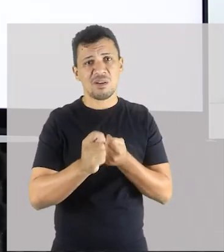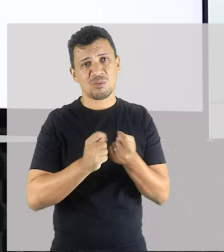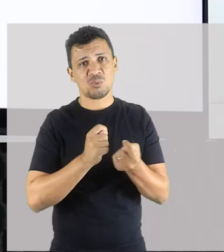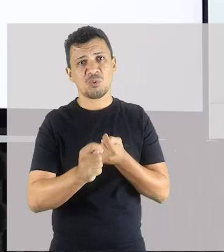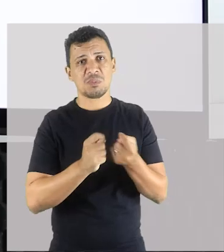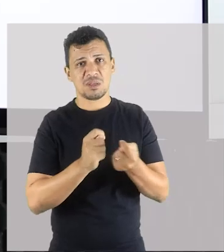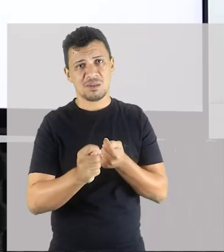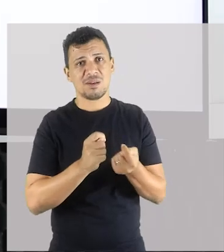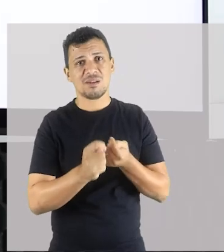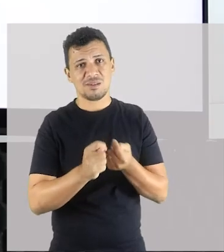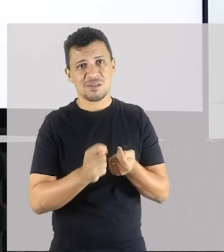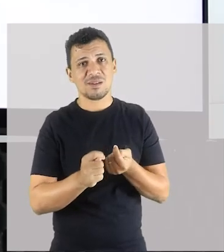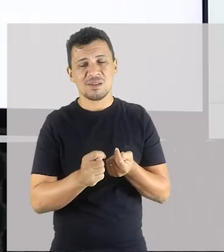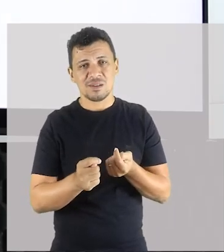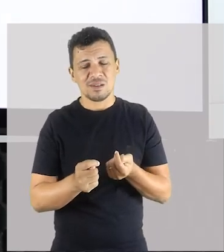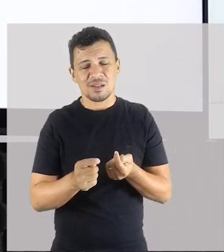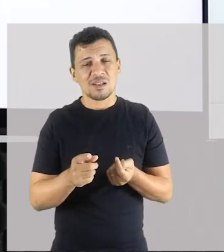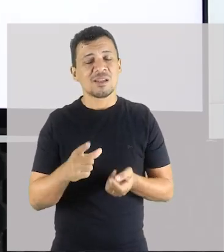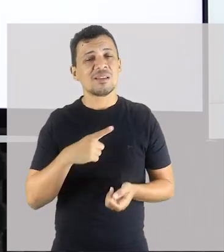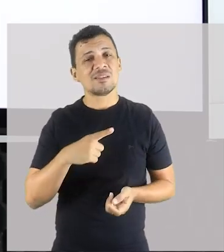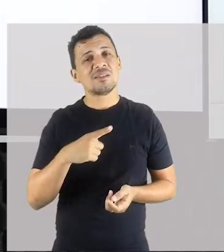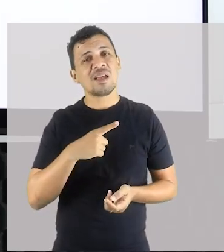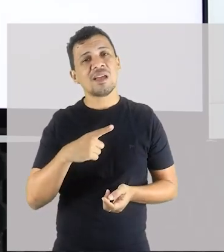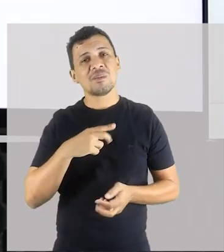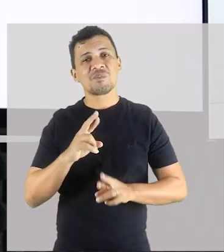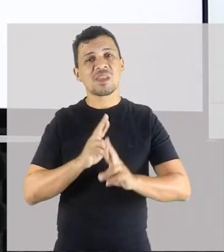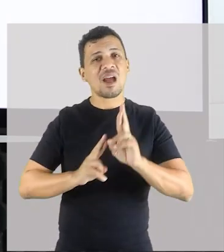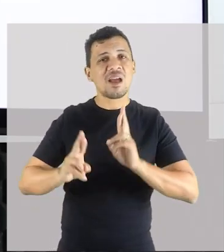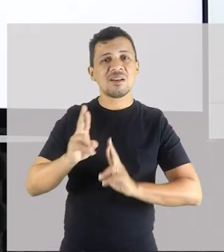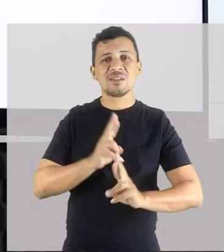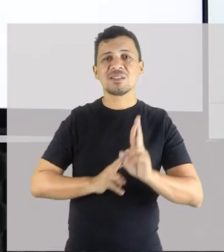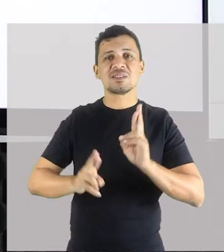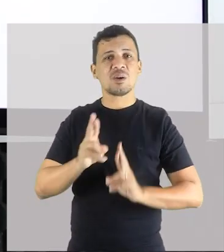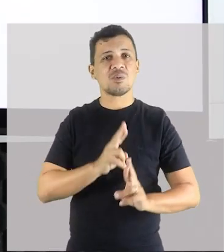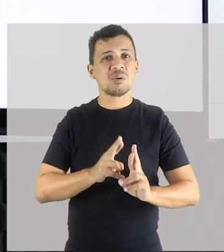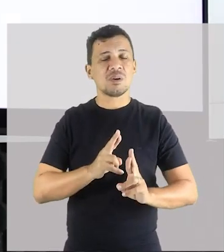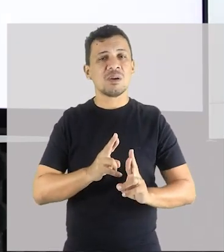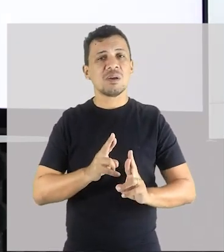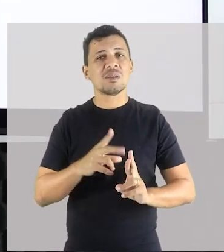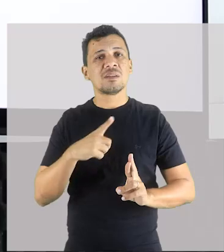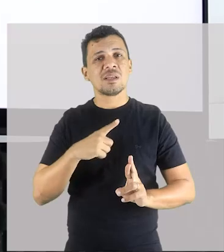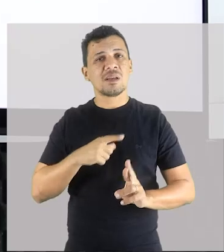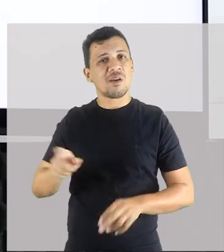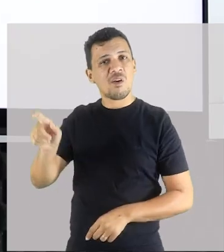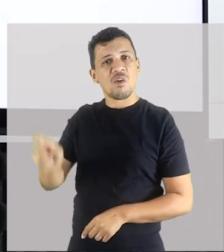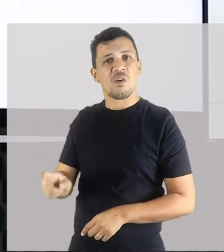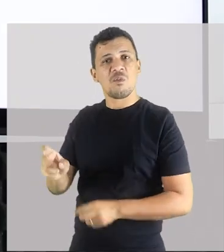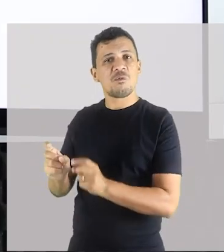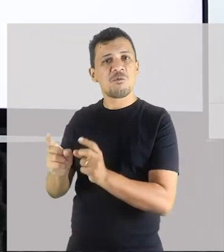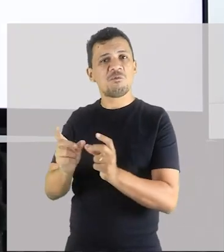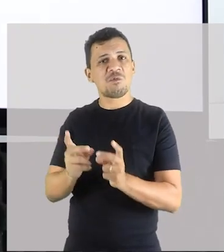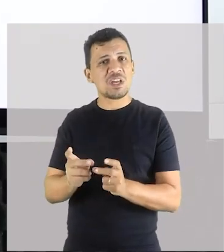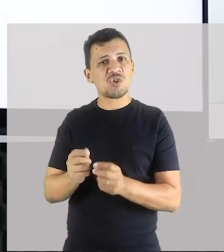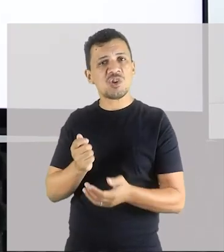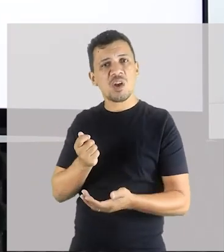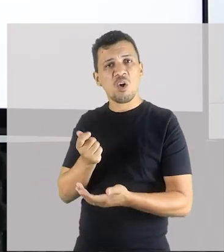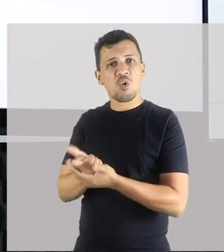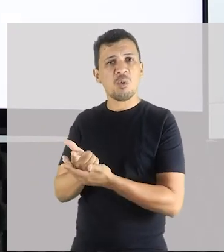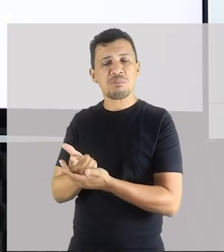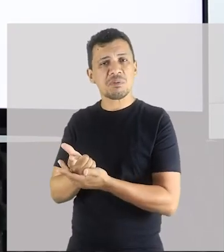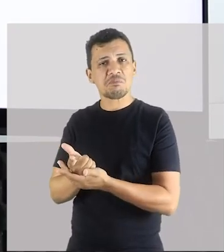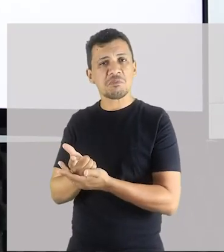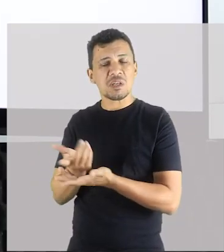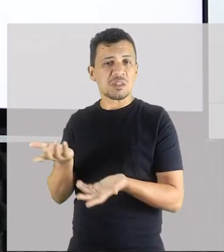liberal, onde a relação de consumo deve ser mediada ali por quem vende, por quem compra, e o Estado não